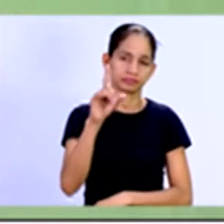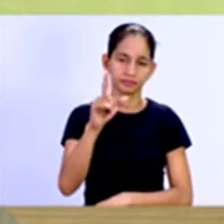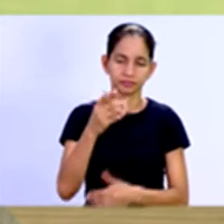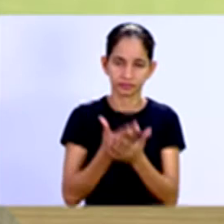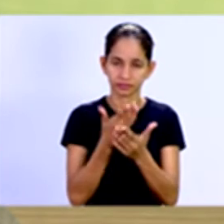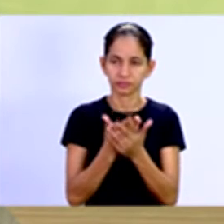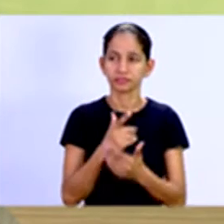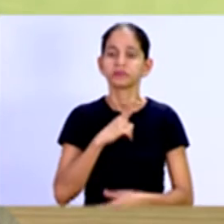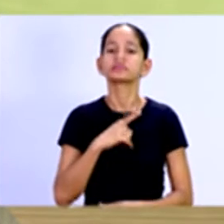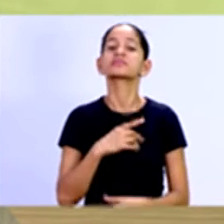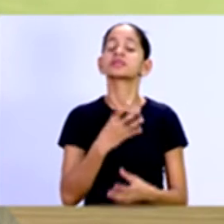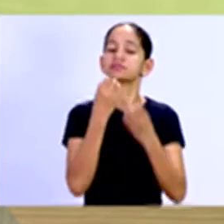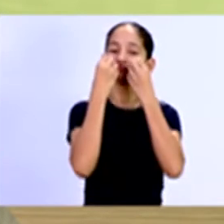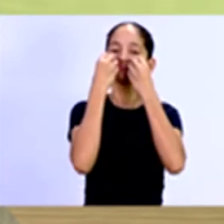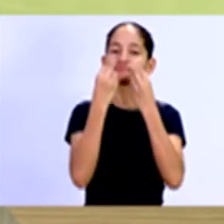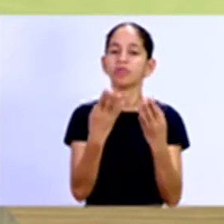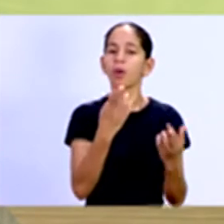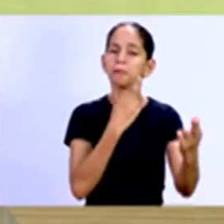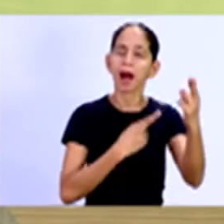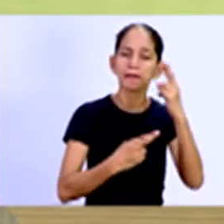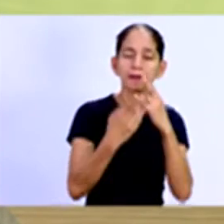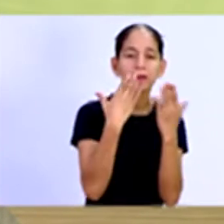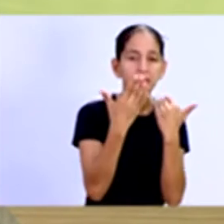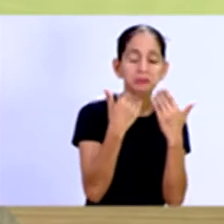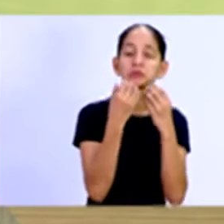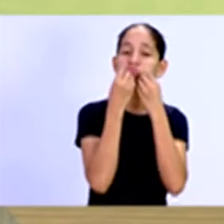Aqui também tem respostas muito interessantes.